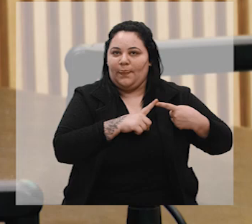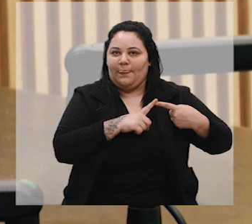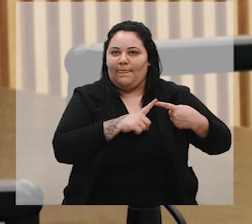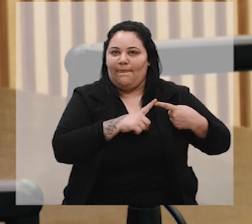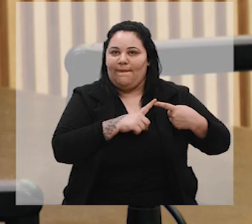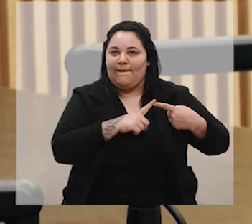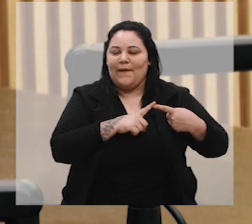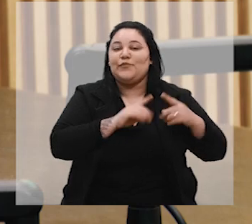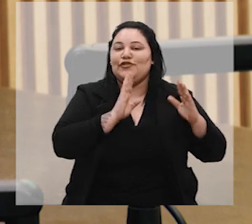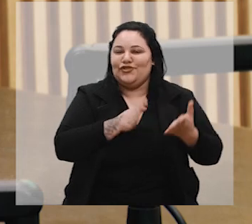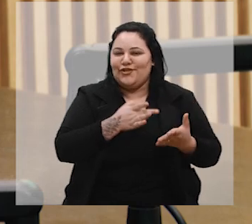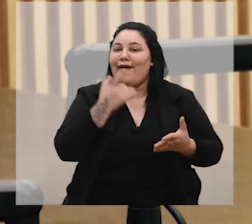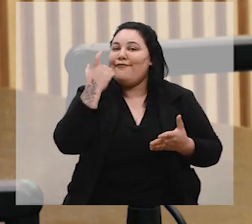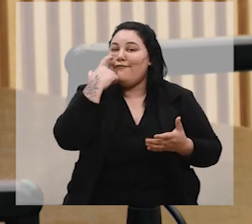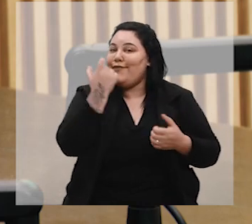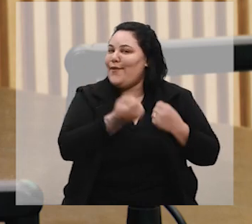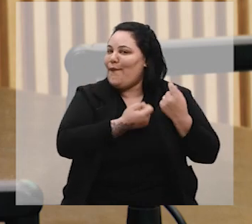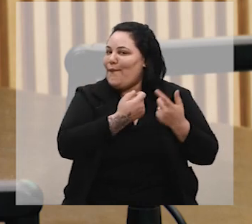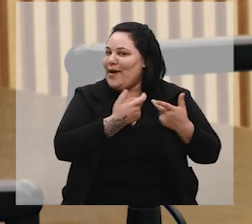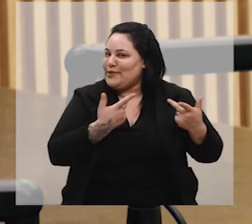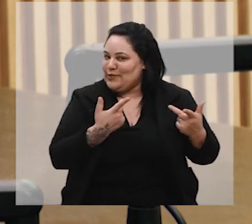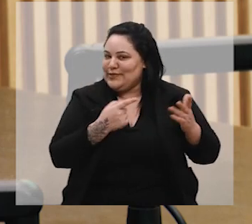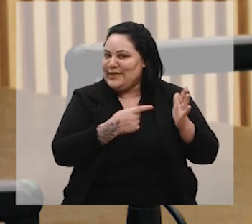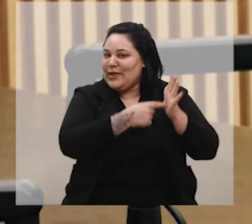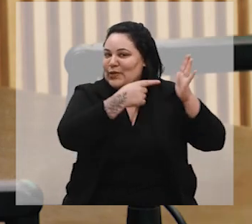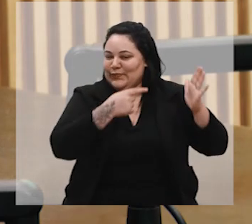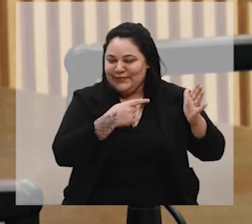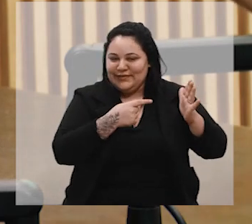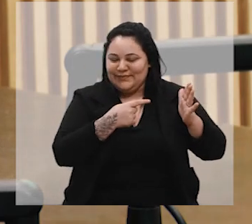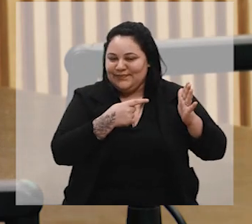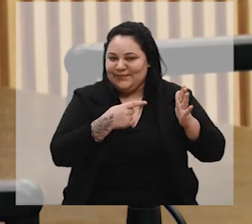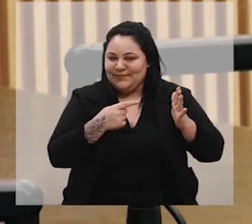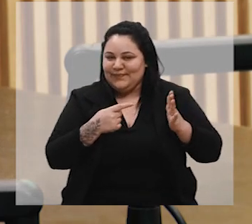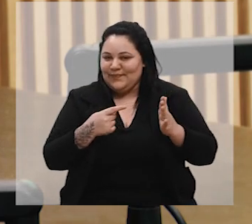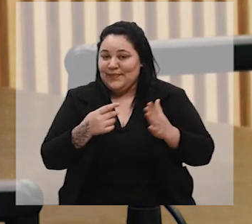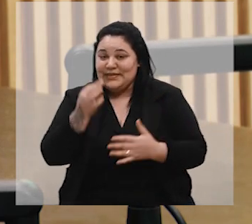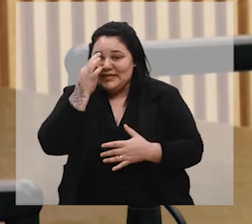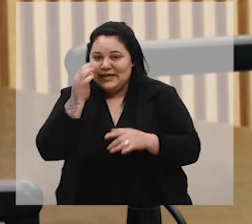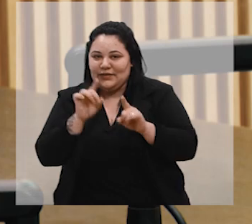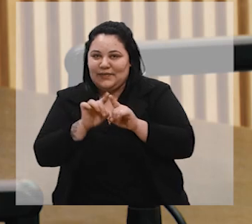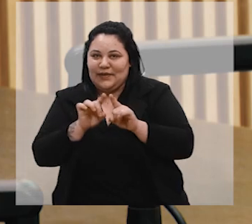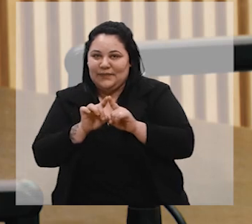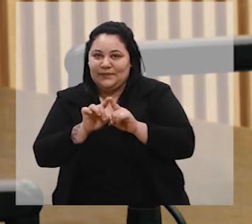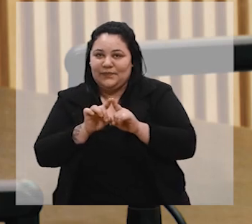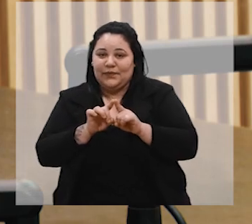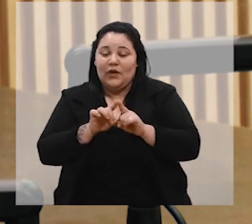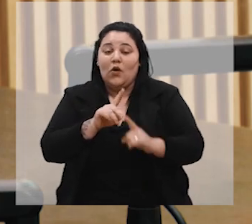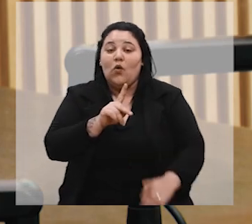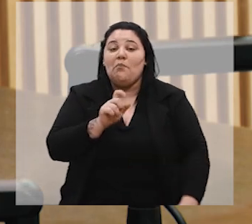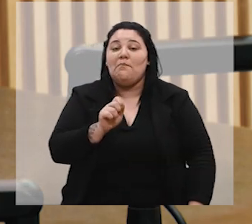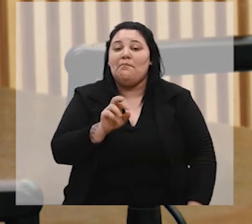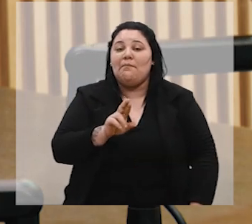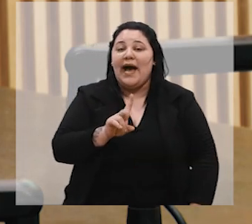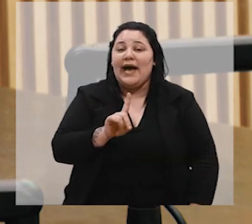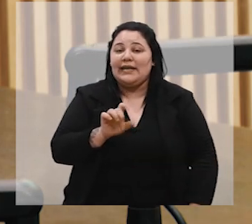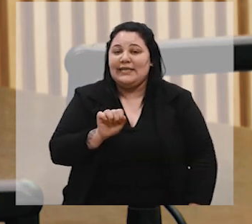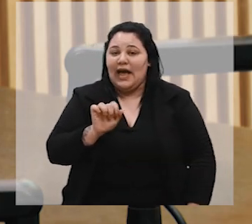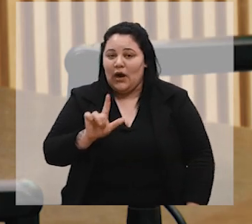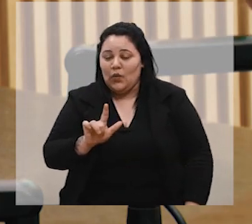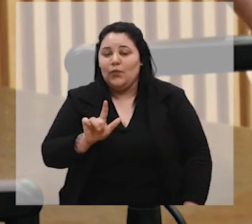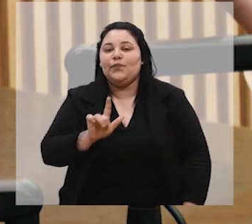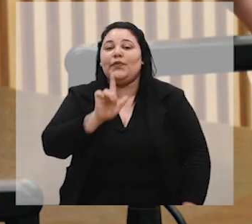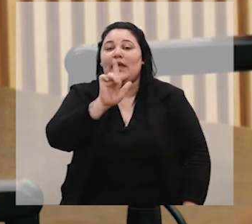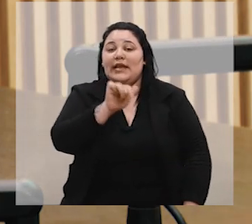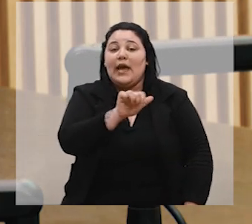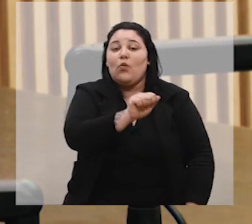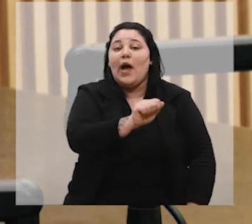tu certamente já vivenciou alguns episódios aí de denúncia pessoalmente também, né? O Pardal é um aplicativo, então já